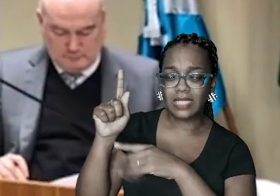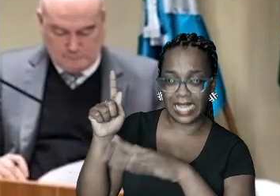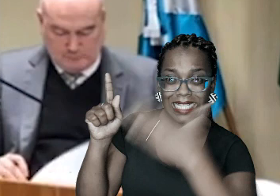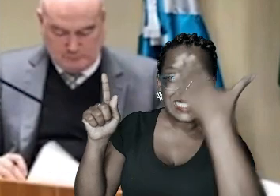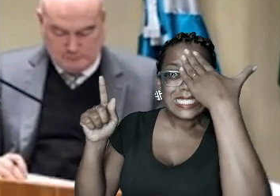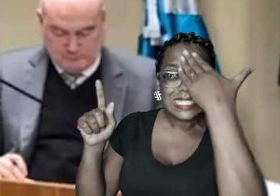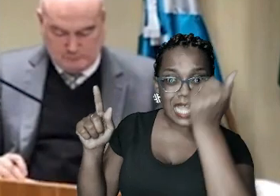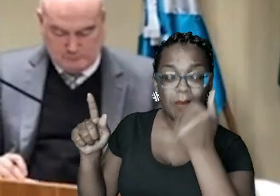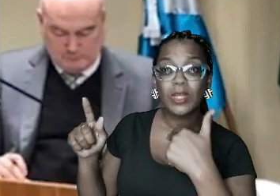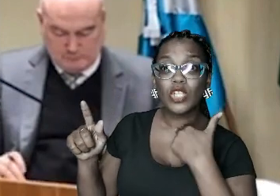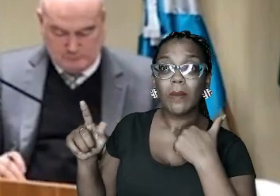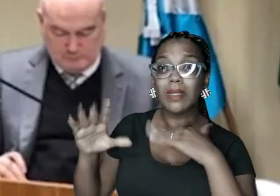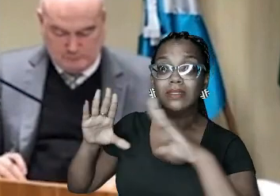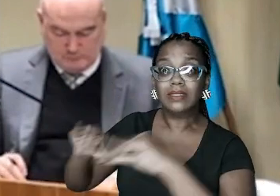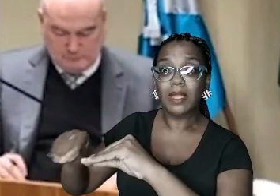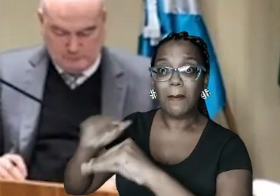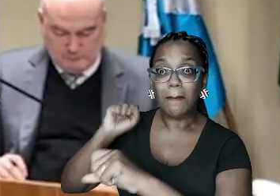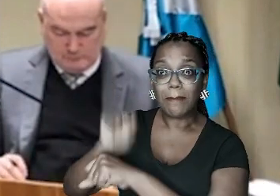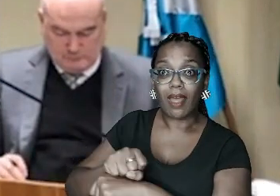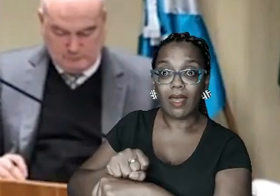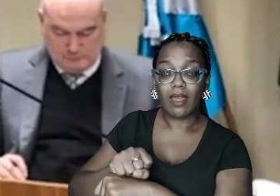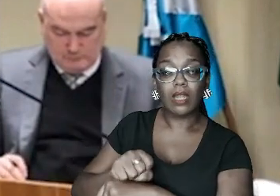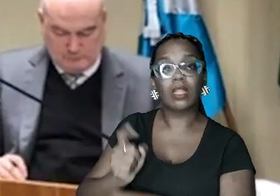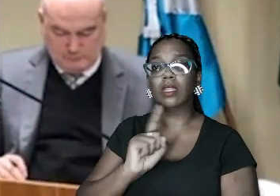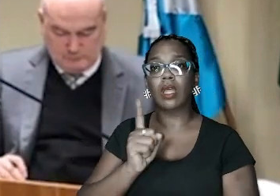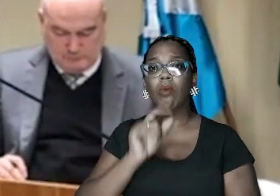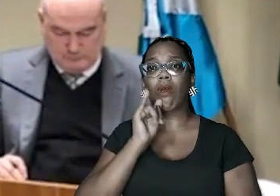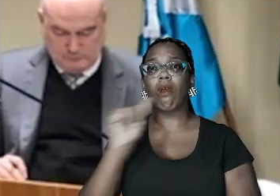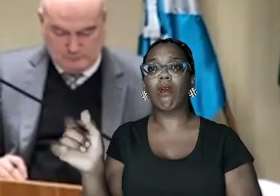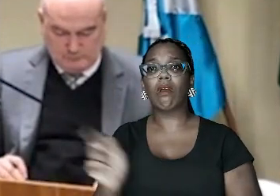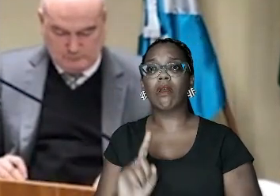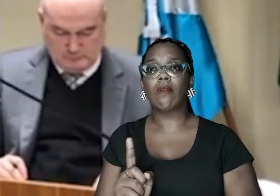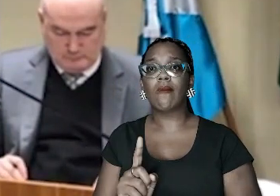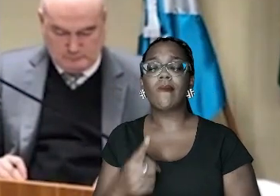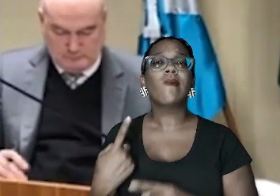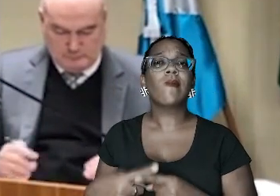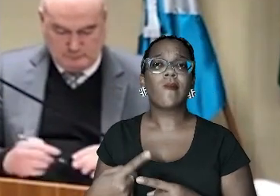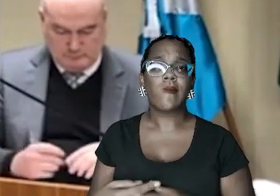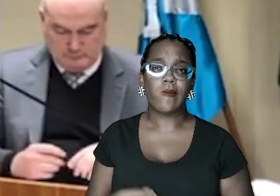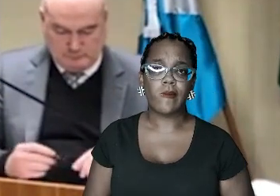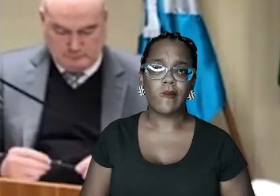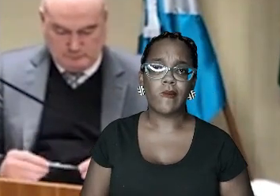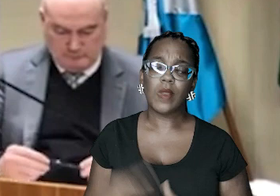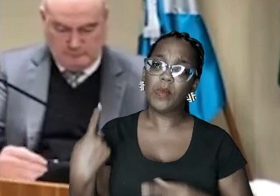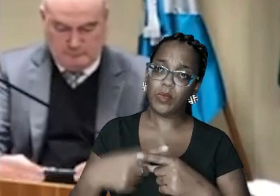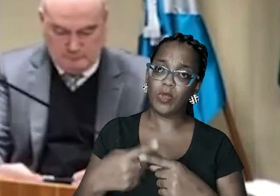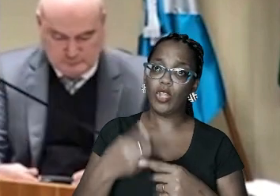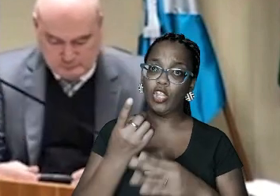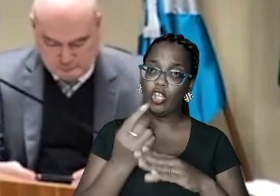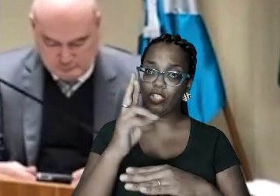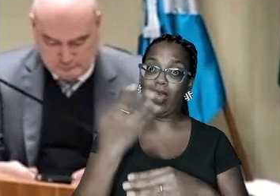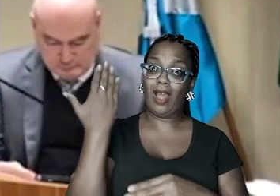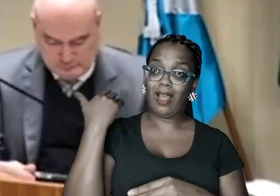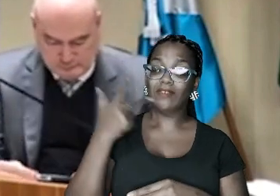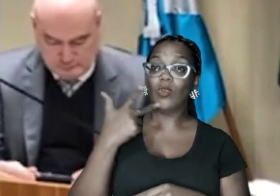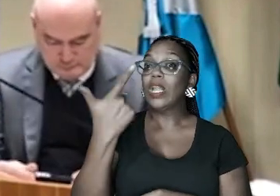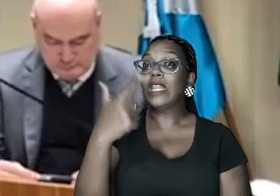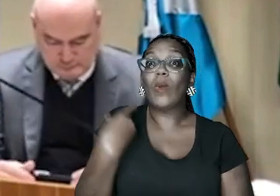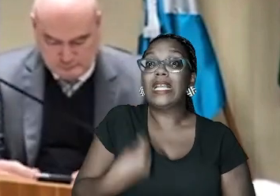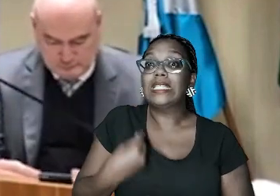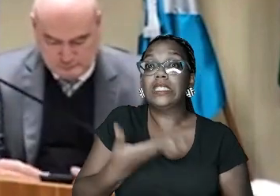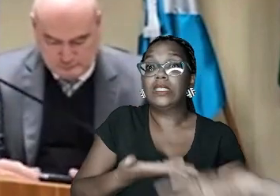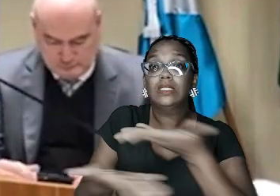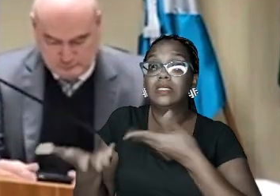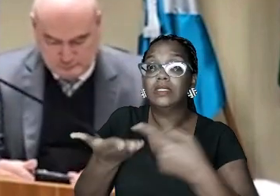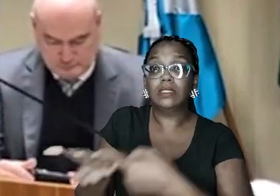ele tem que parar de fazer isso não essa informação não volta porque e assim como Doutora Alexandre falou não existe articulação e